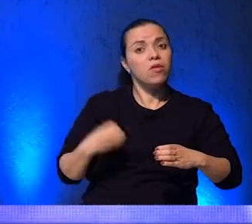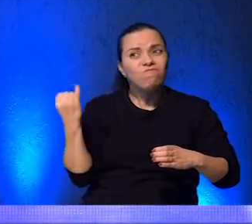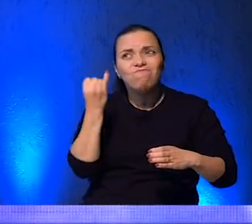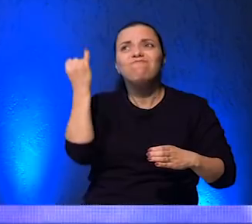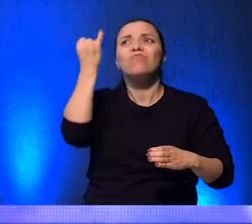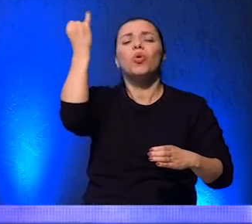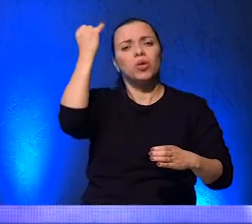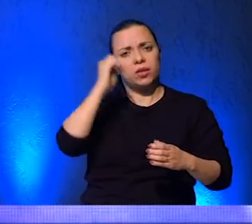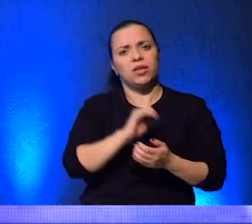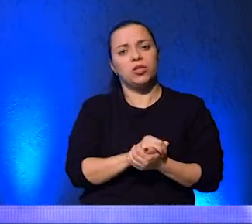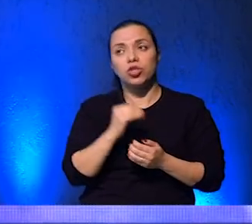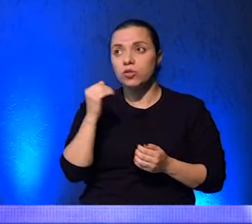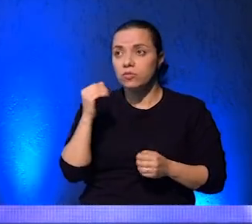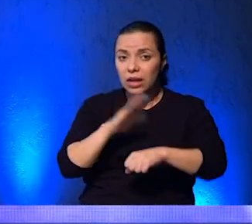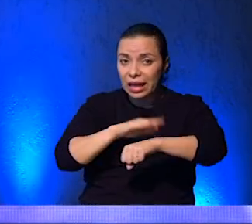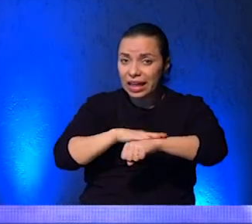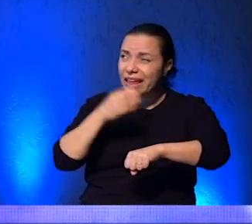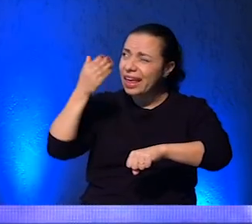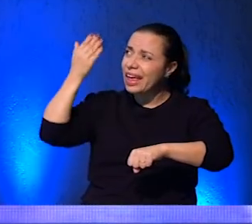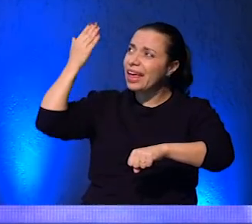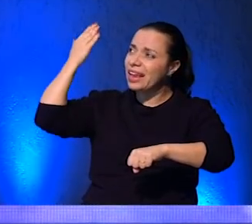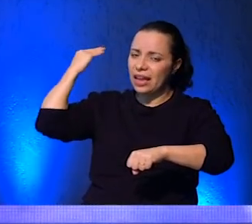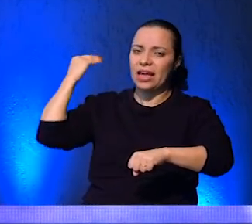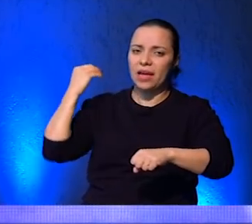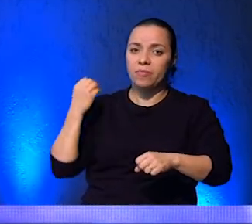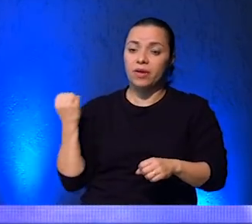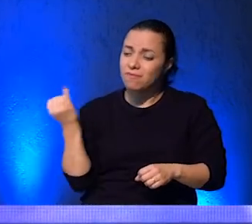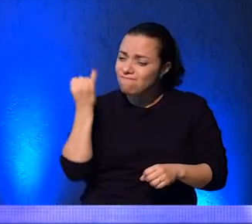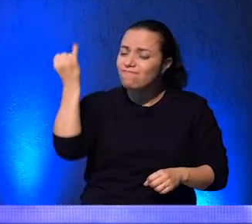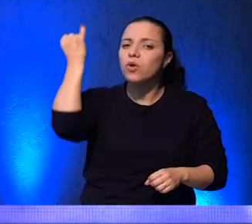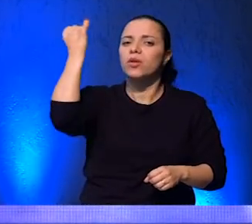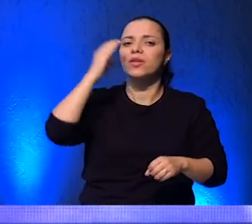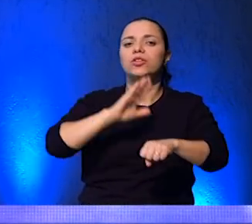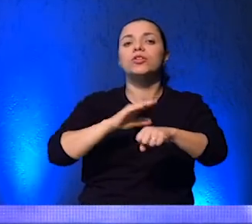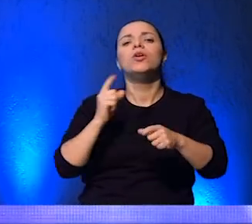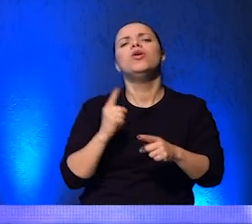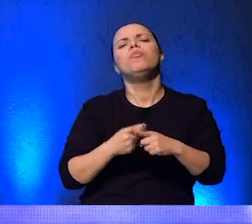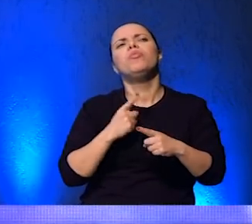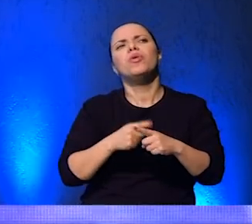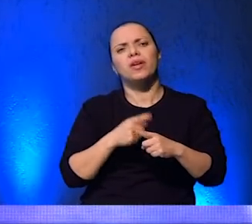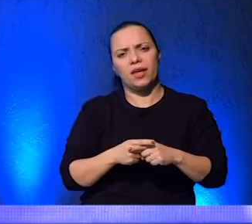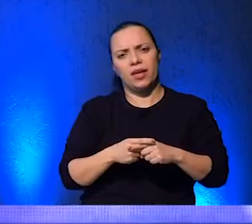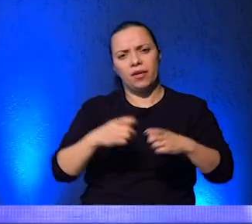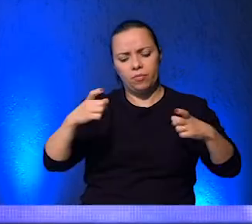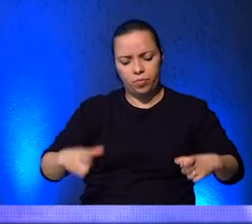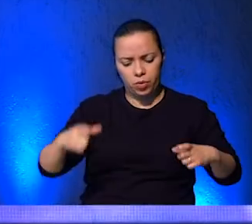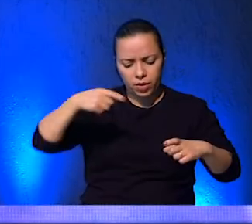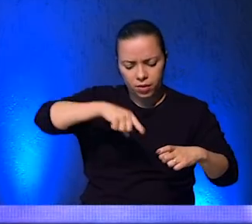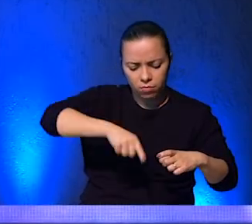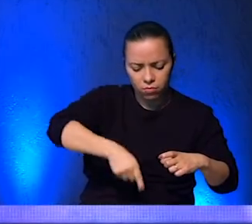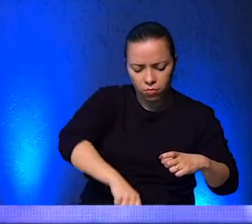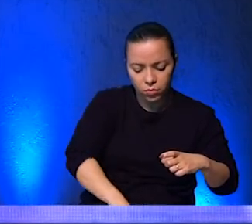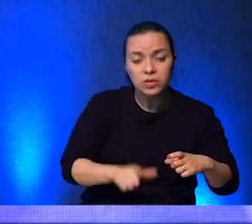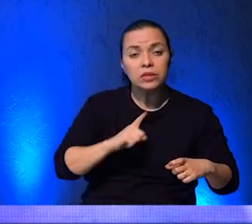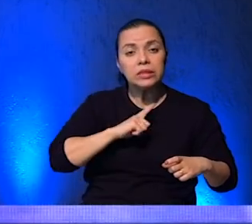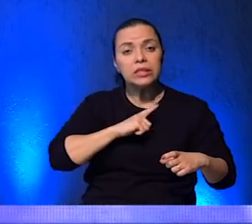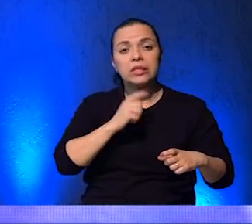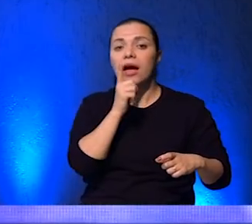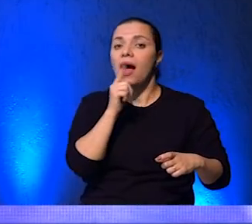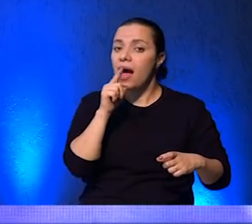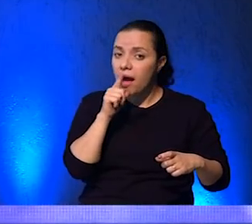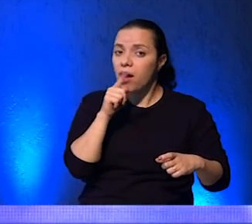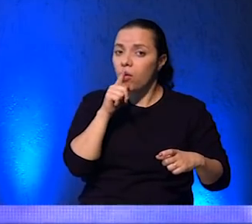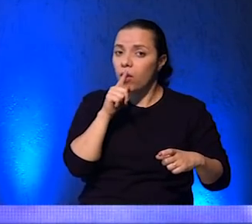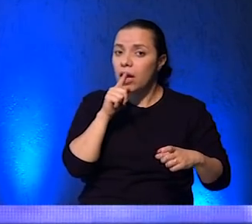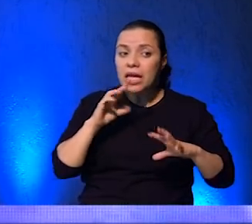porque a da água é que depende é tudo depende as plantações depende a criação de gado que tudo